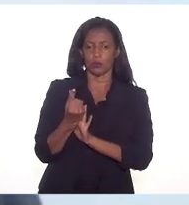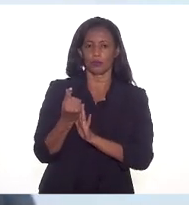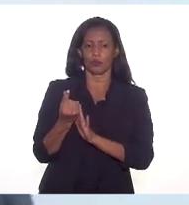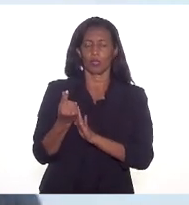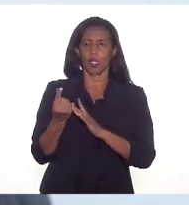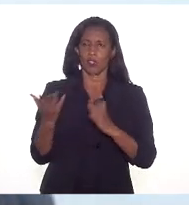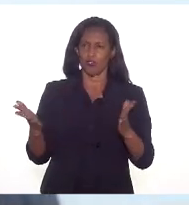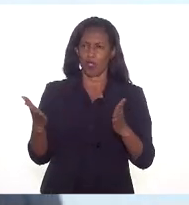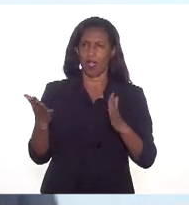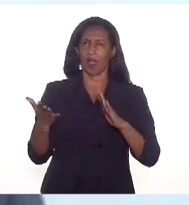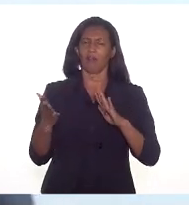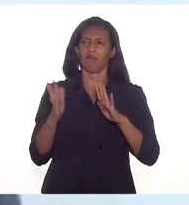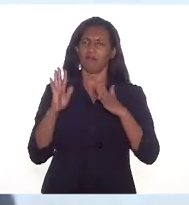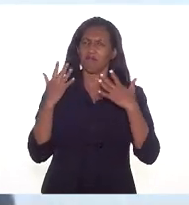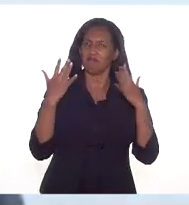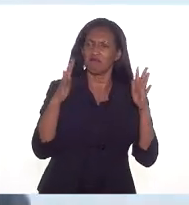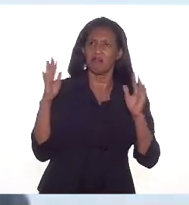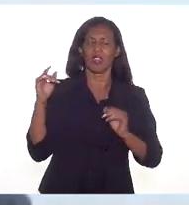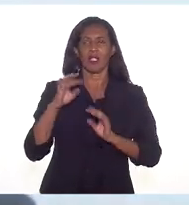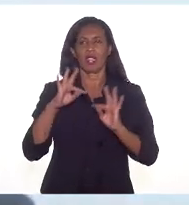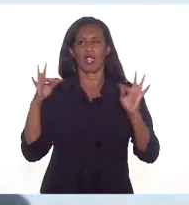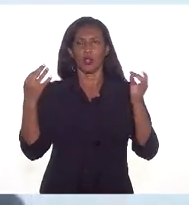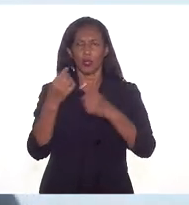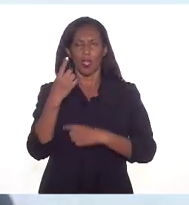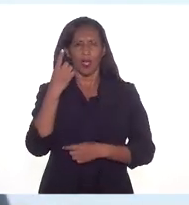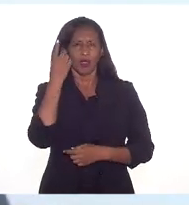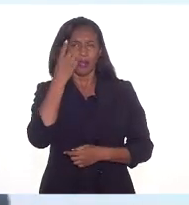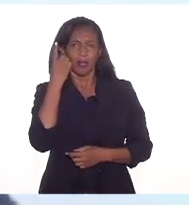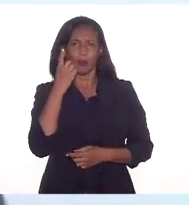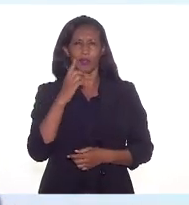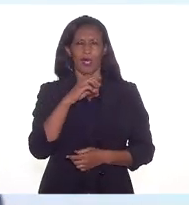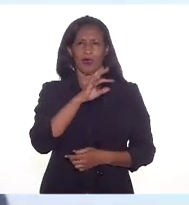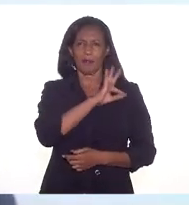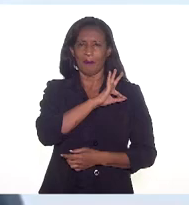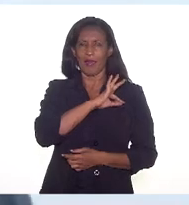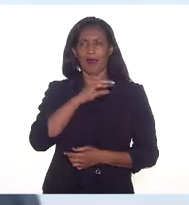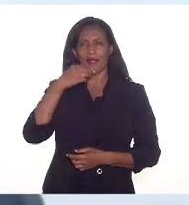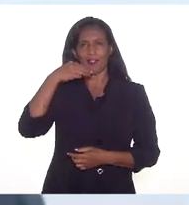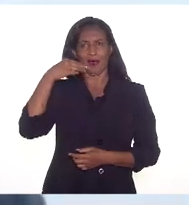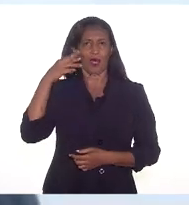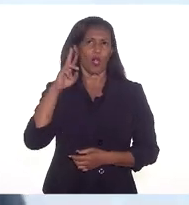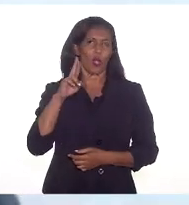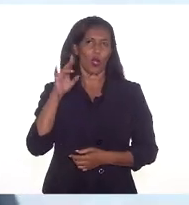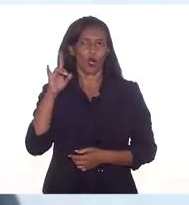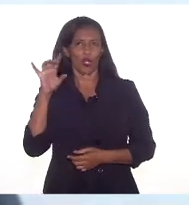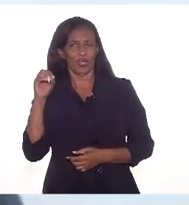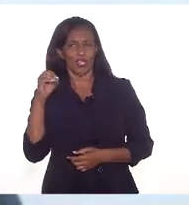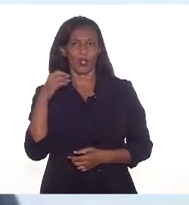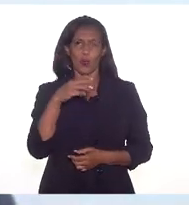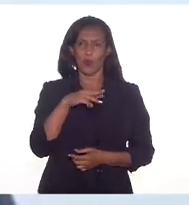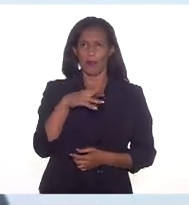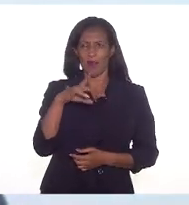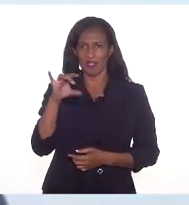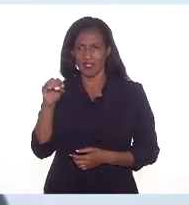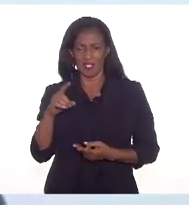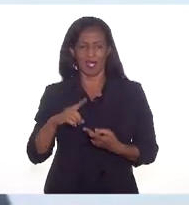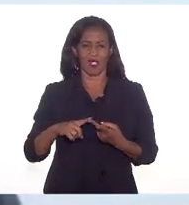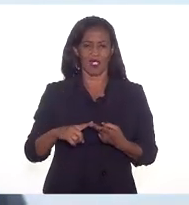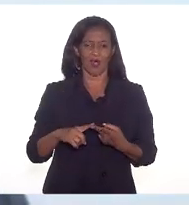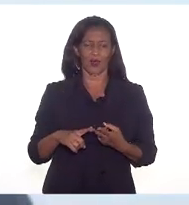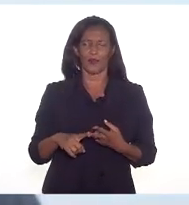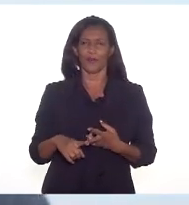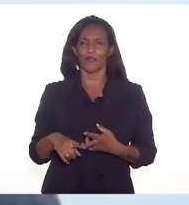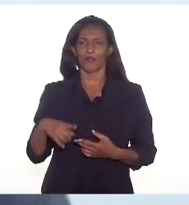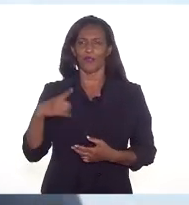os parlamentares, vejo aqui a deputada Marta Rocha, deputado Rodrigo Bacelar, deputado Marcelo Cabeleireiro, deputado